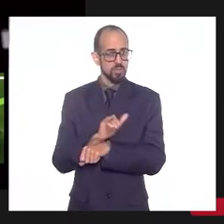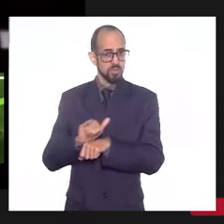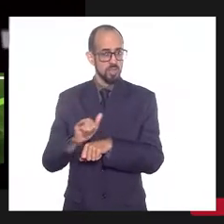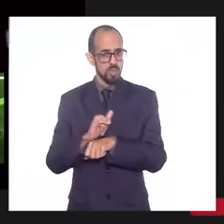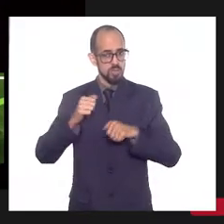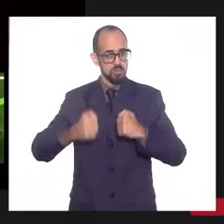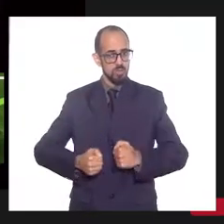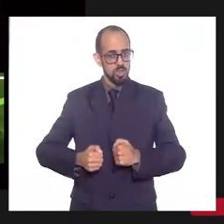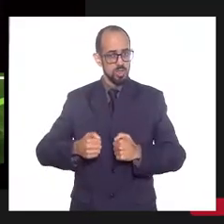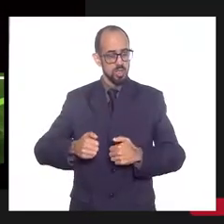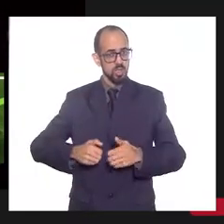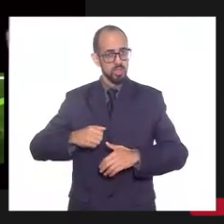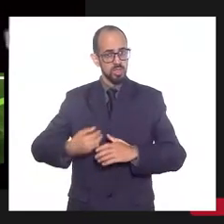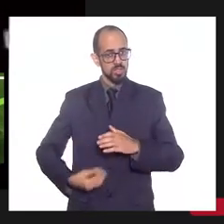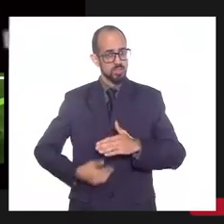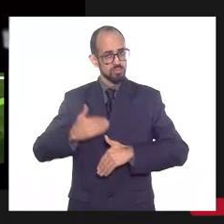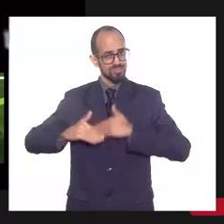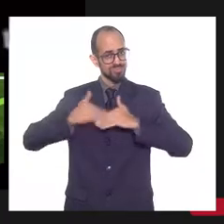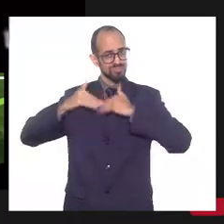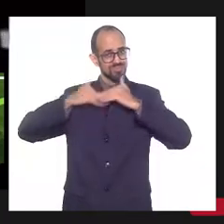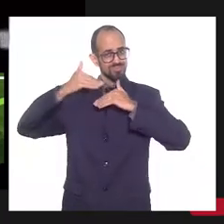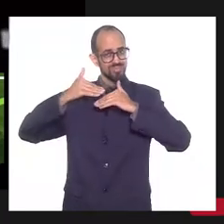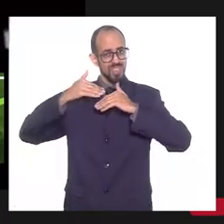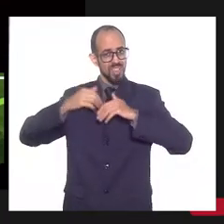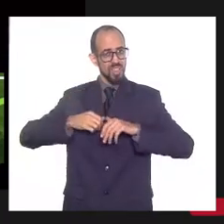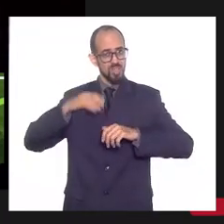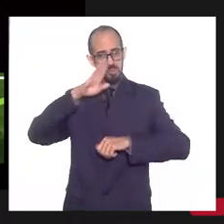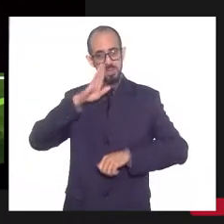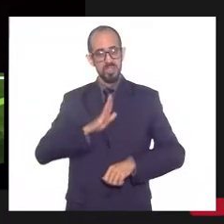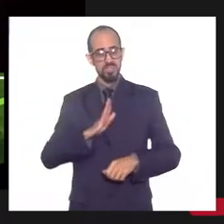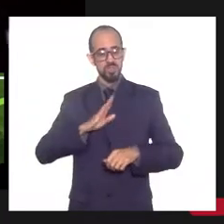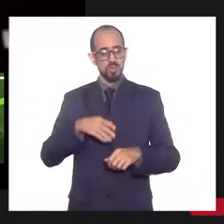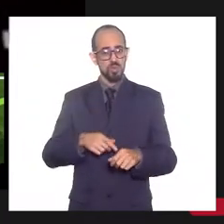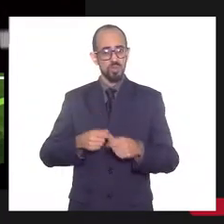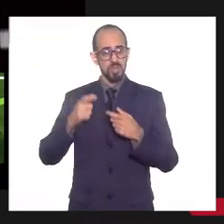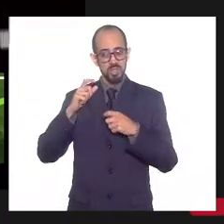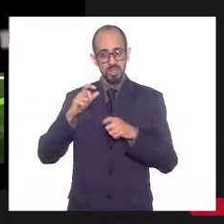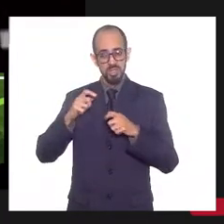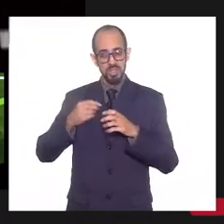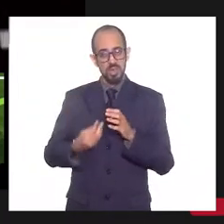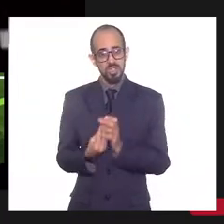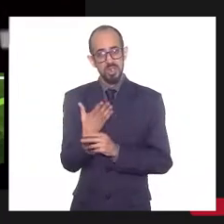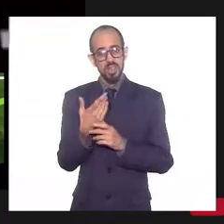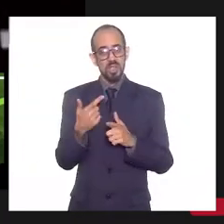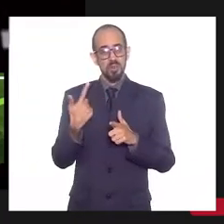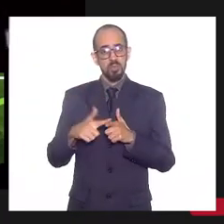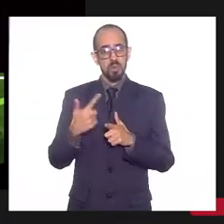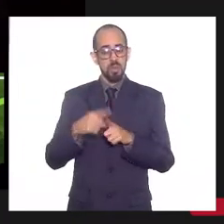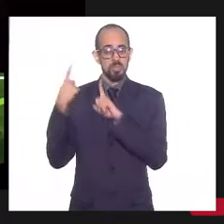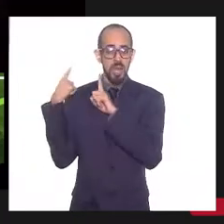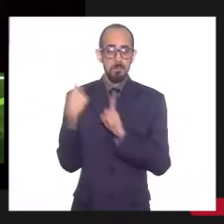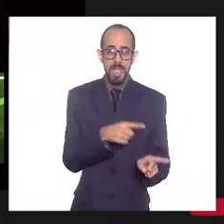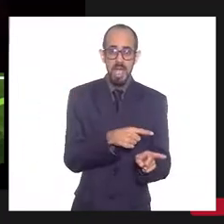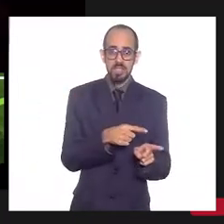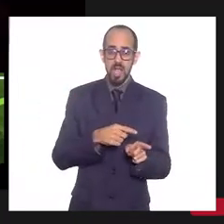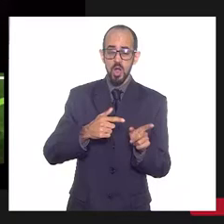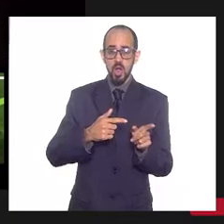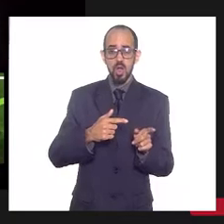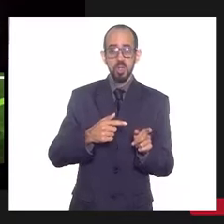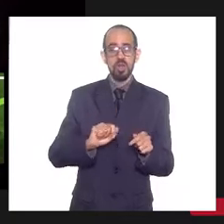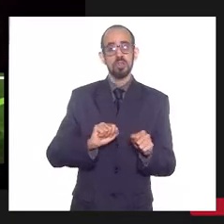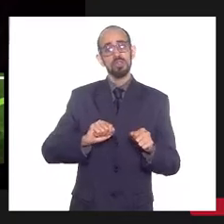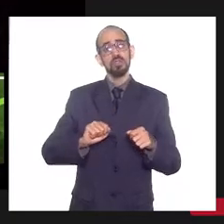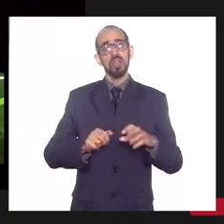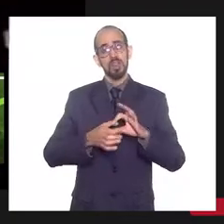está em andamento no Brasil e ameaça profunda e seriamente a questão da Liberdade